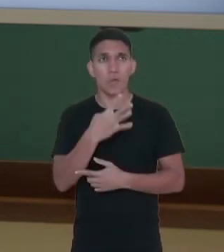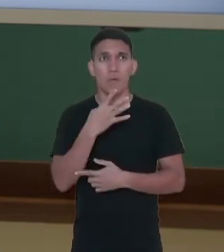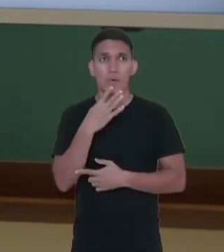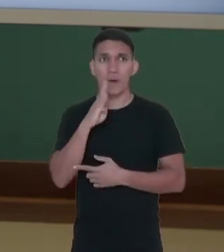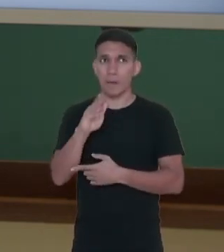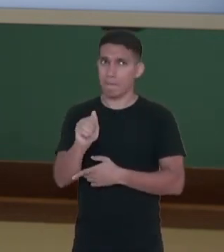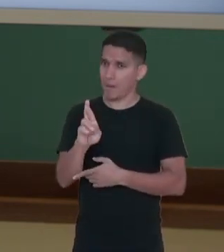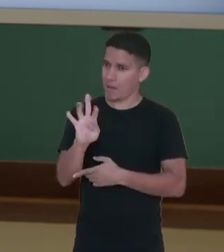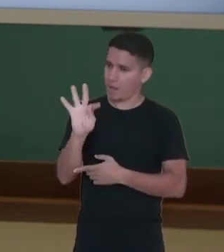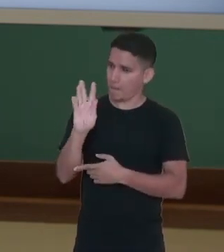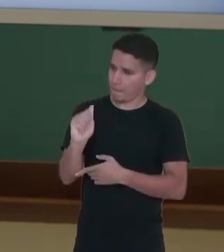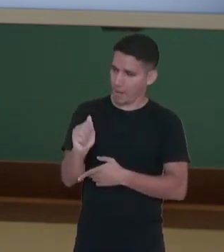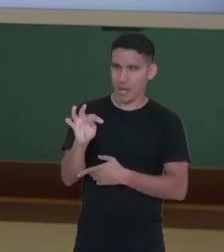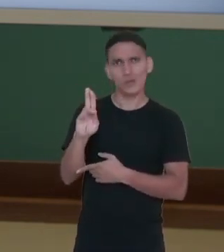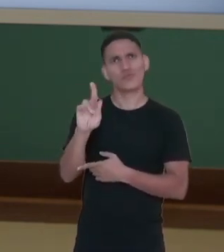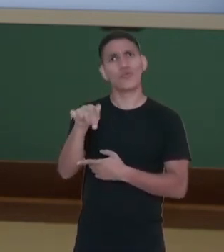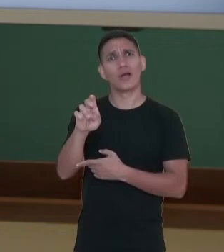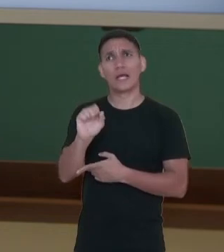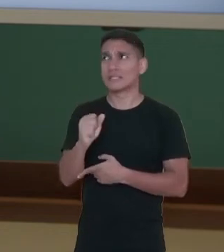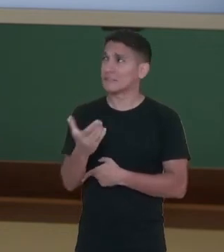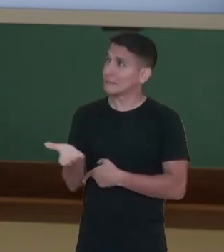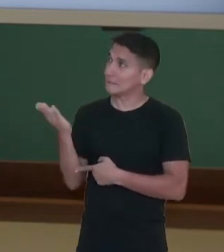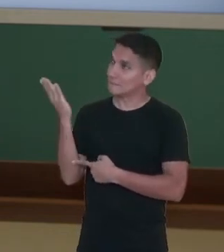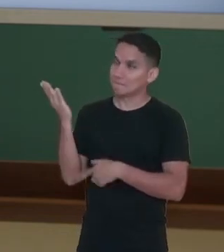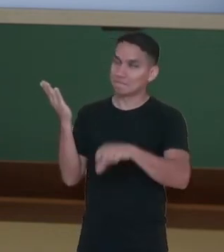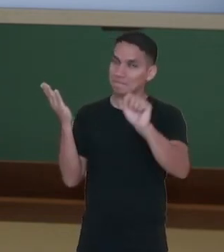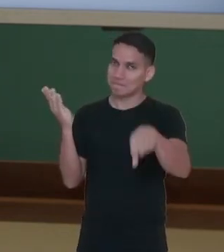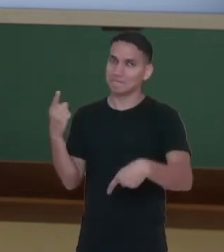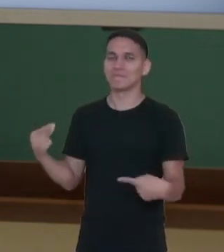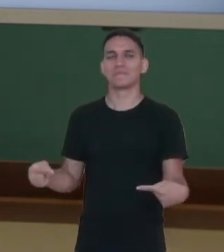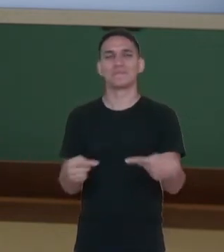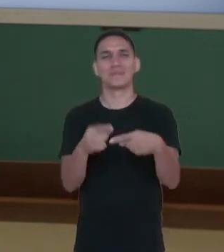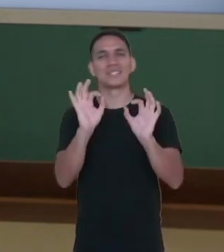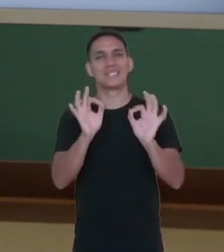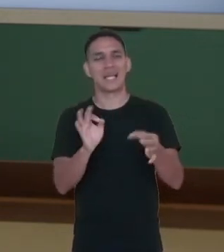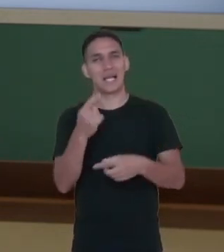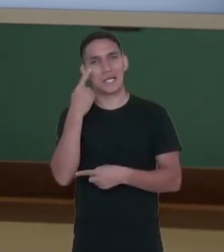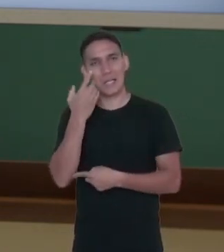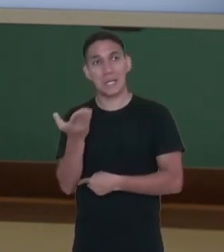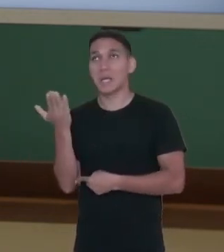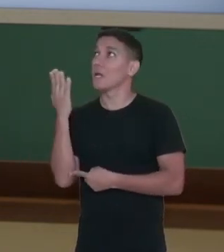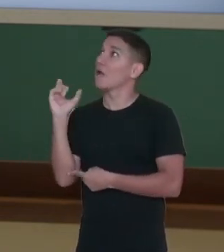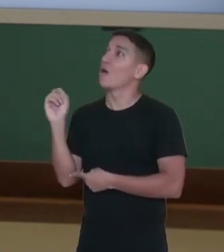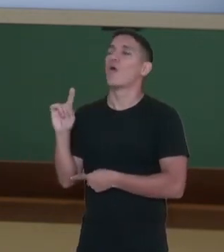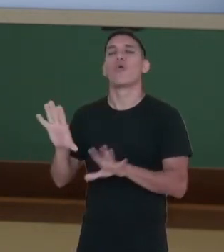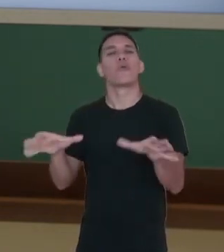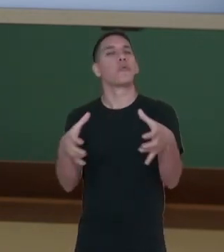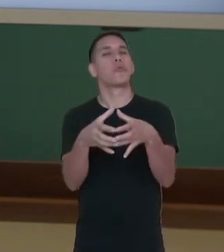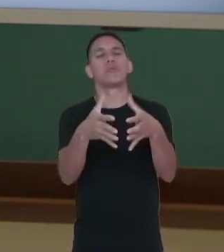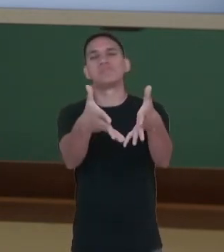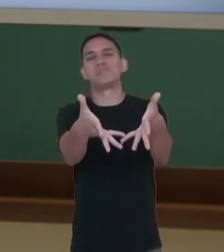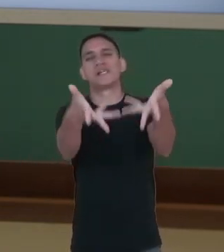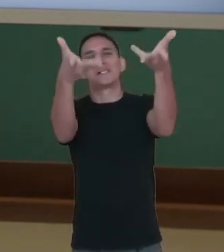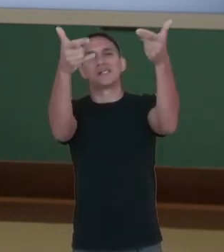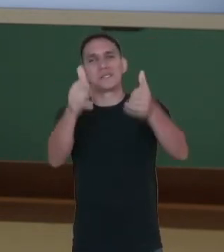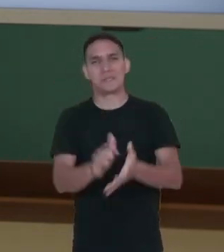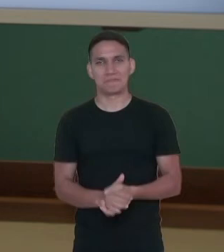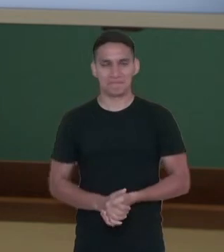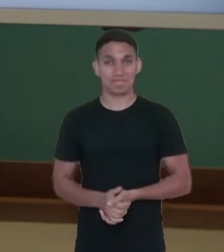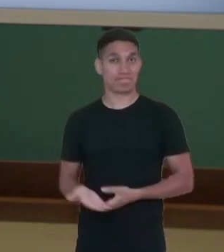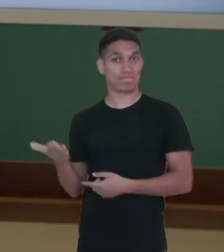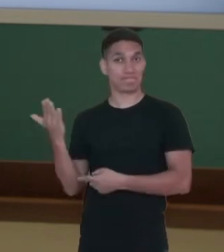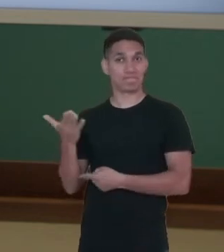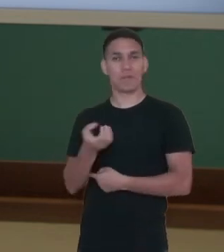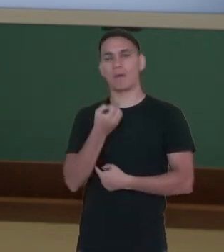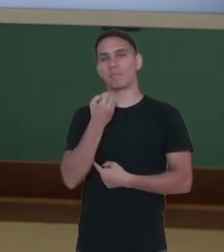Barbatuques? Pois é, se você respondeu Barbatuques, você acertou. Olhe eles aí. Que grupo maravilhoso!